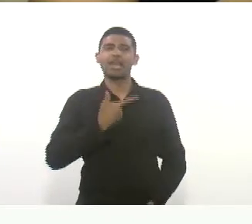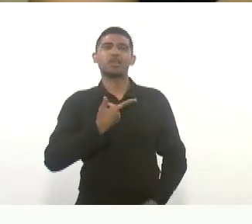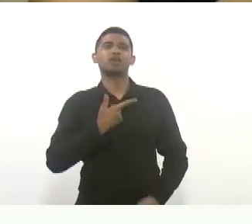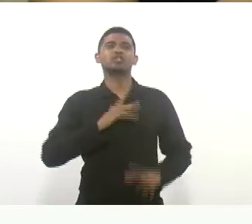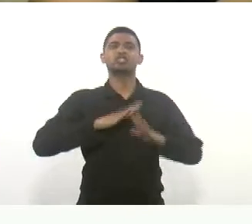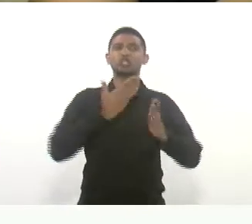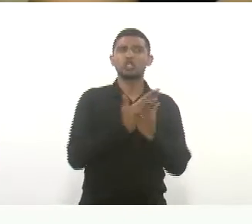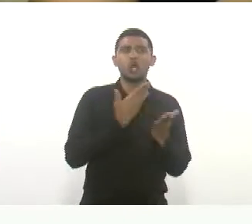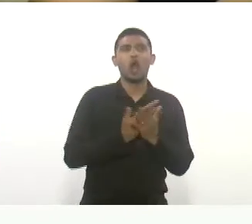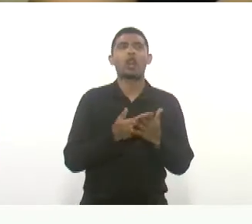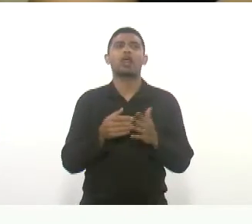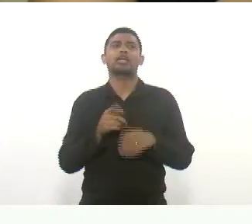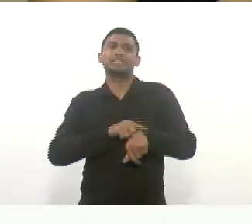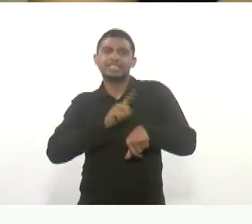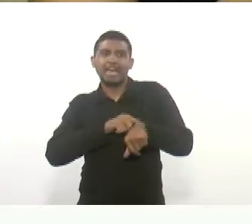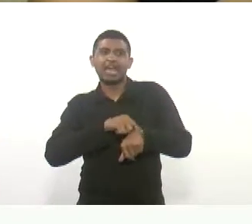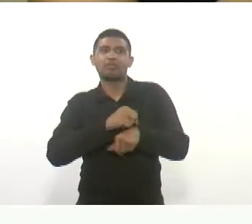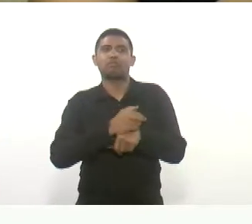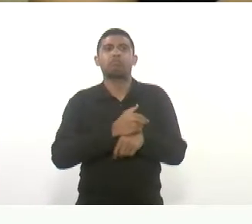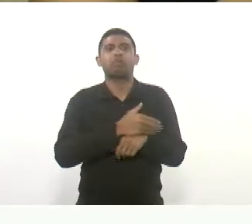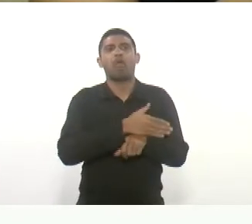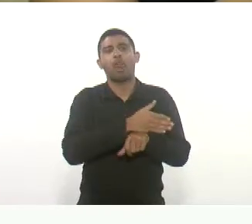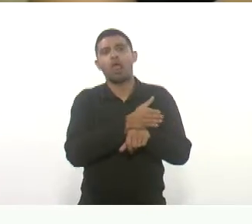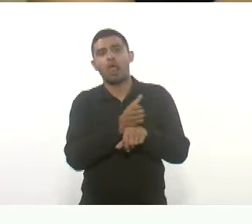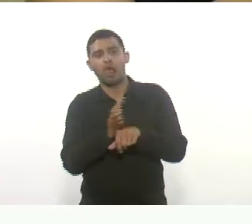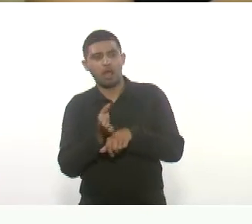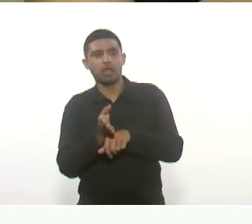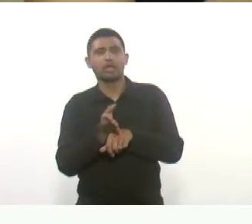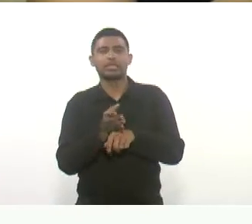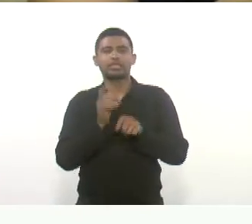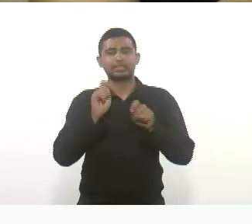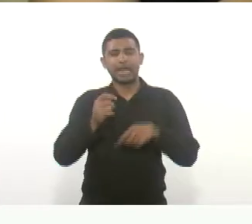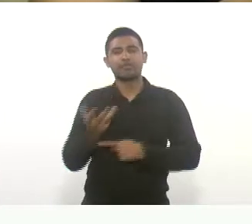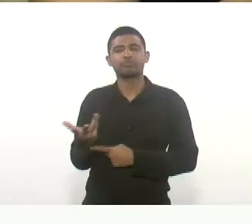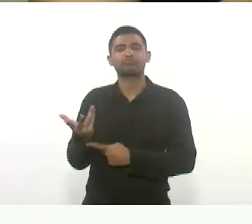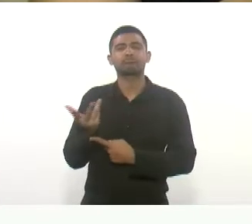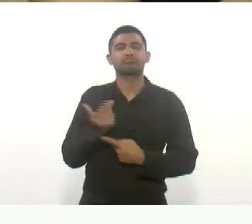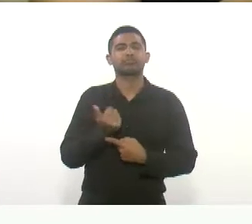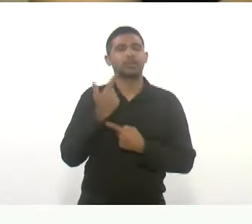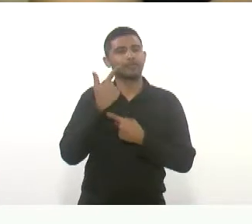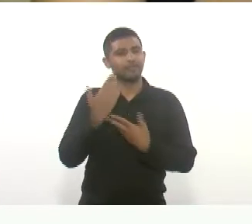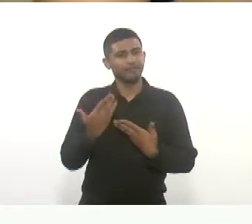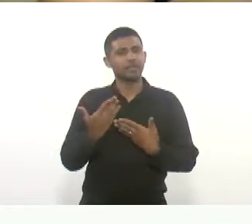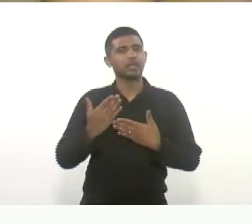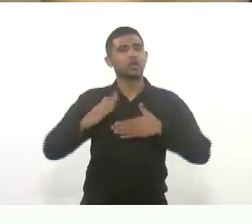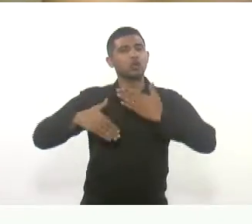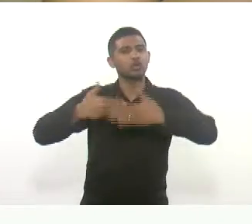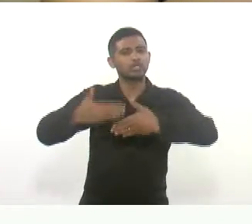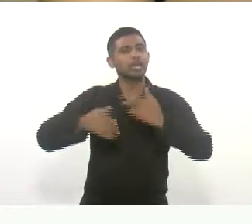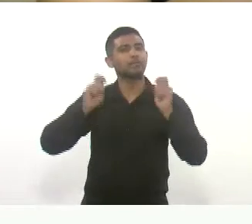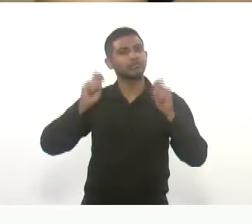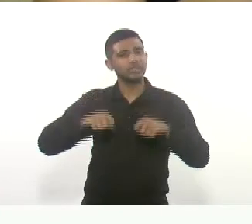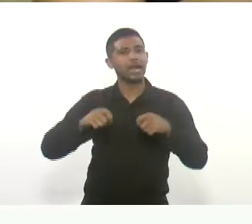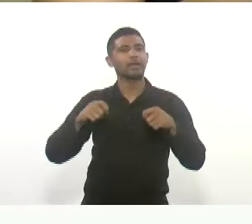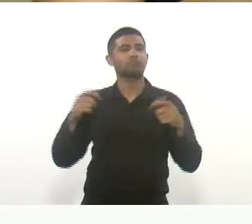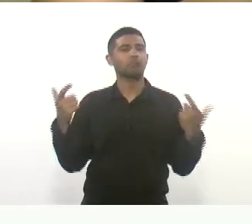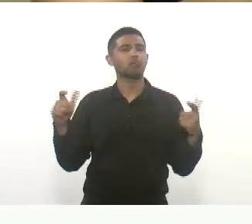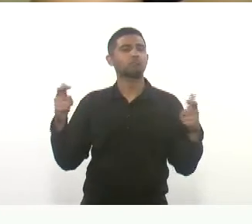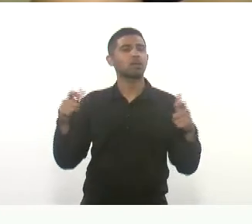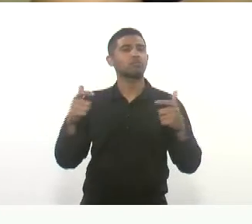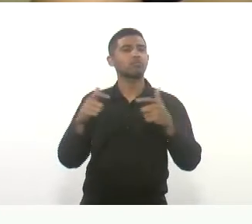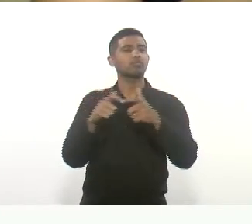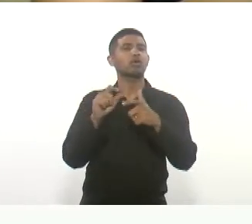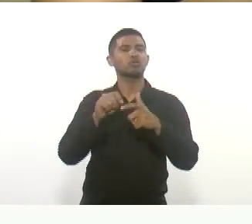tempo, tem aquele processo de convencimento. Eu acho que a longo prazo você tende a diminuir a evasão escolar, mas o